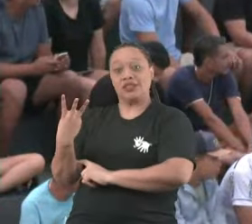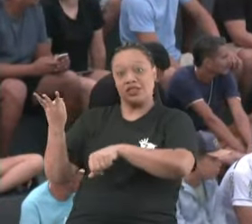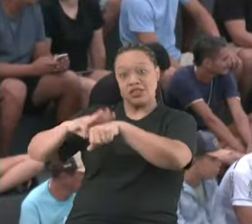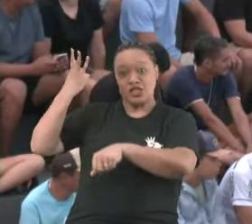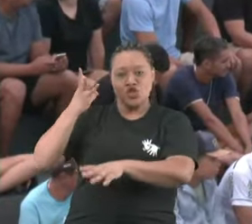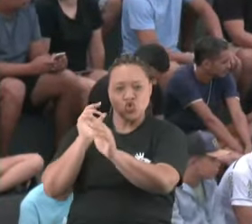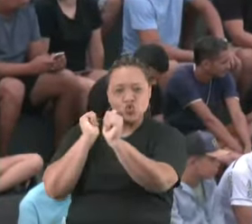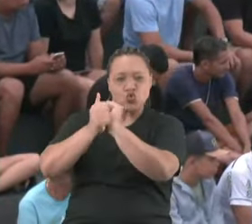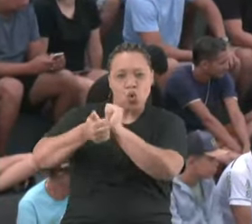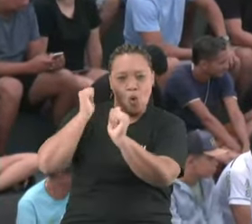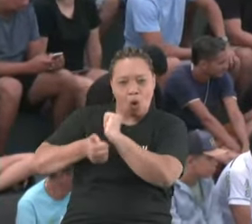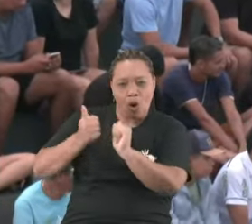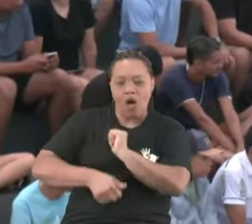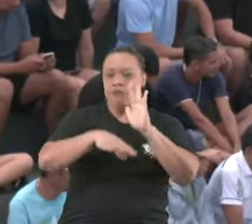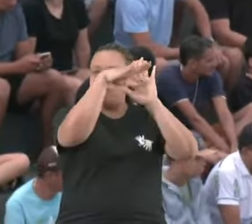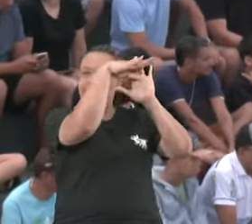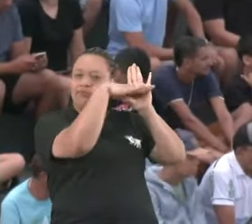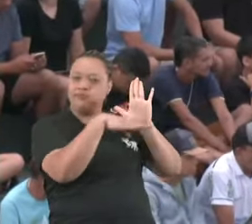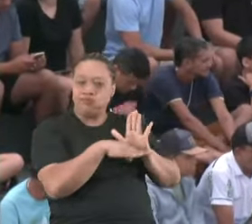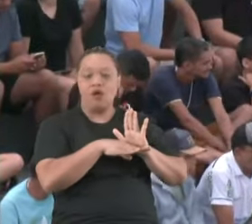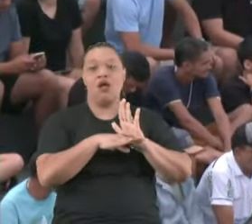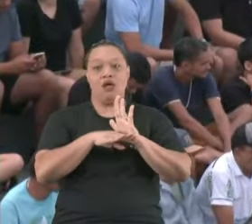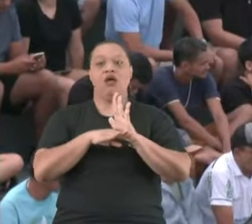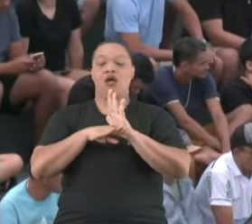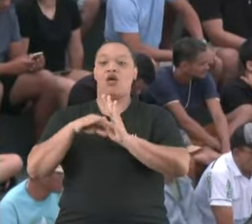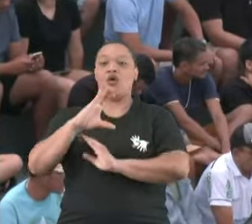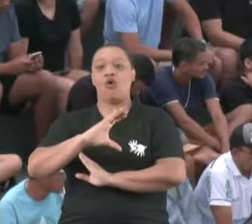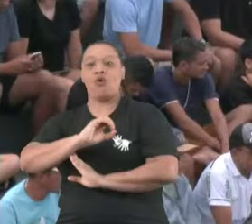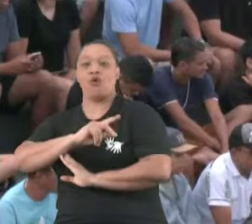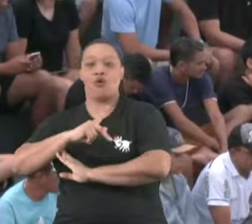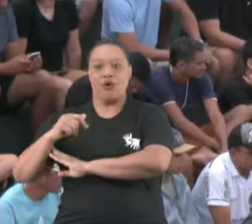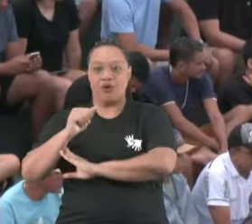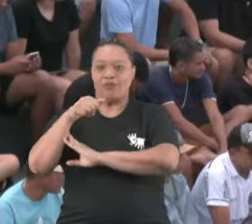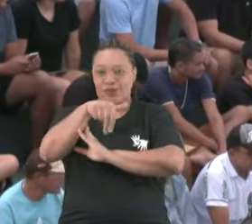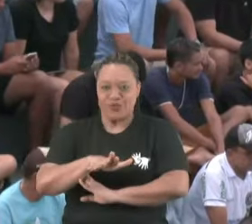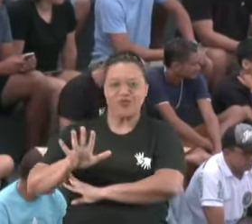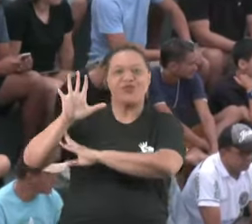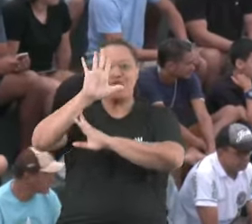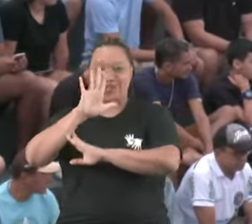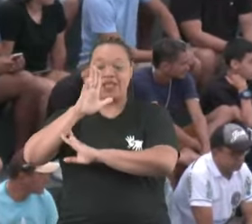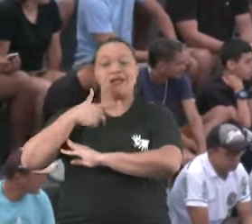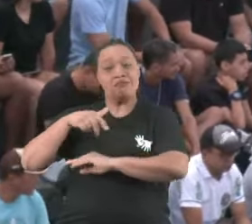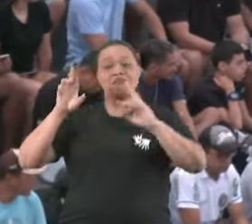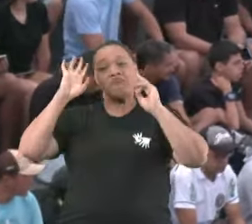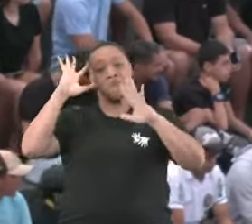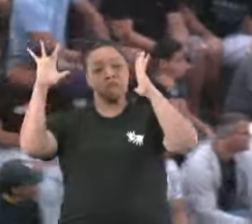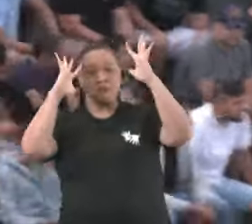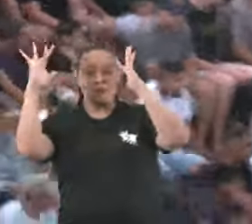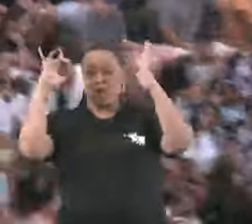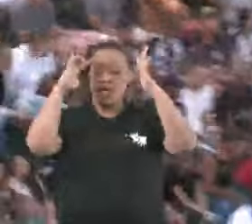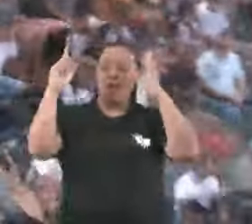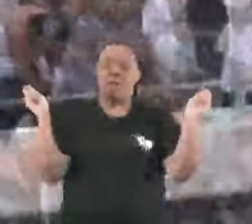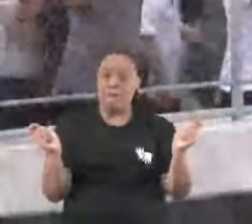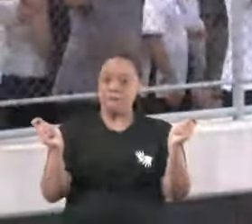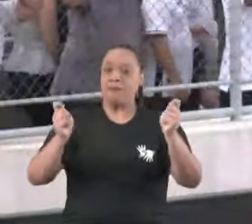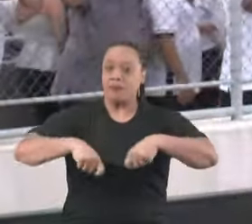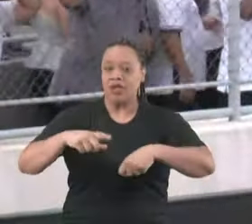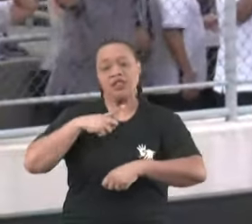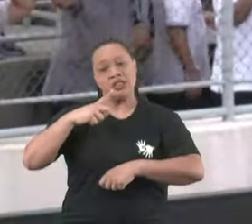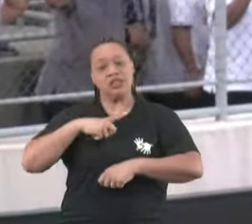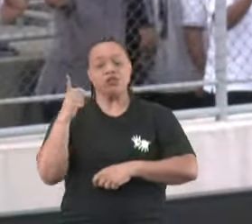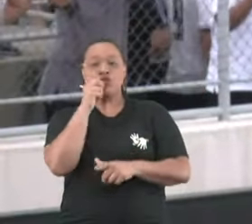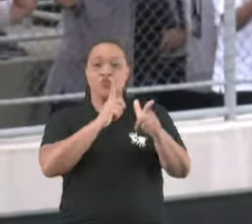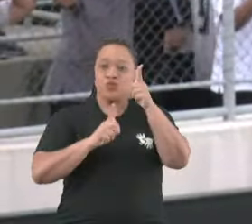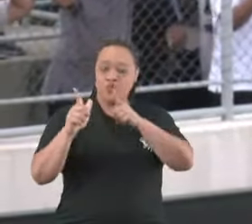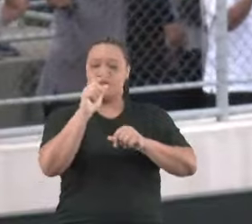consecutivos pela Copa do Nordeste. Então, imagino que o Asa possa tentar levar alguma